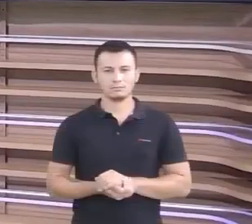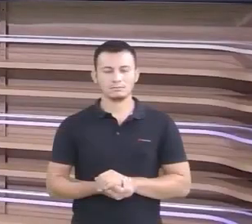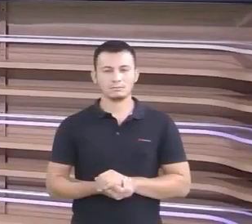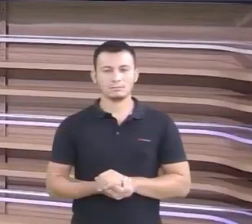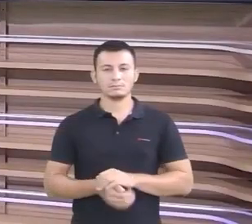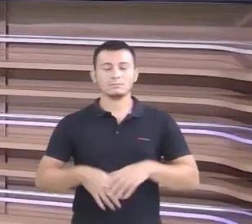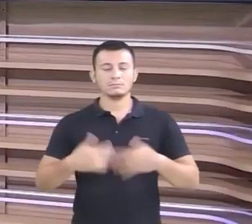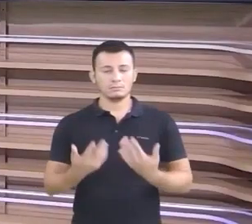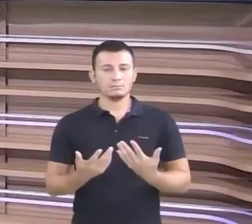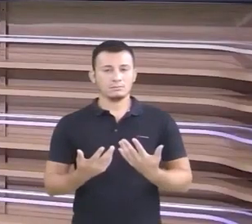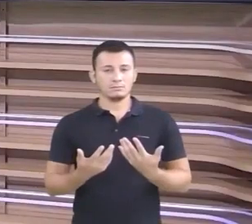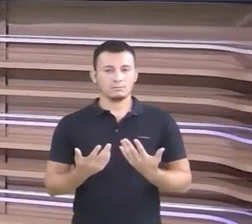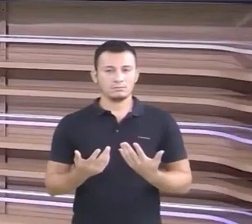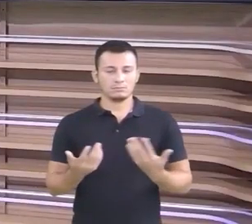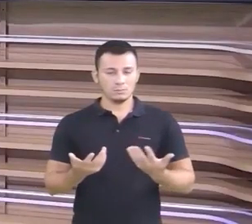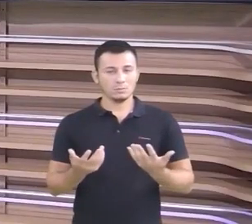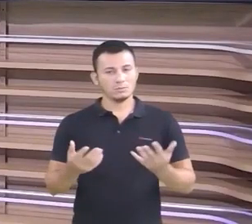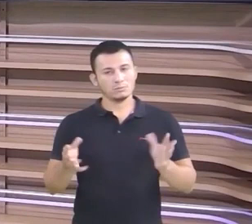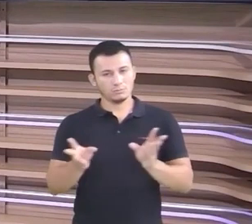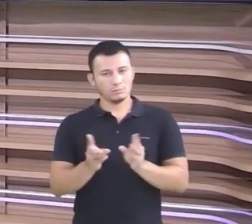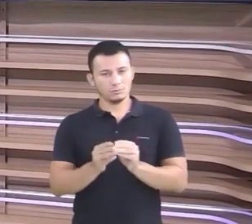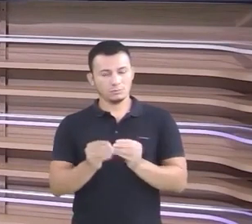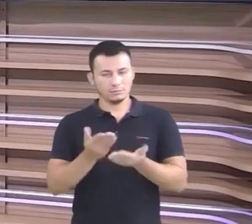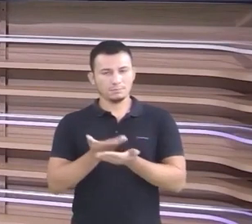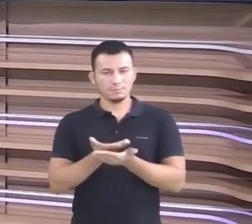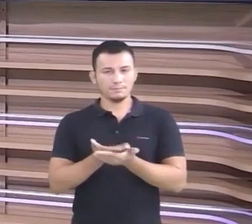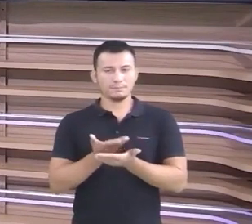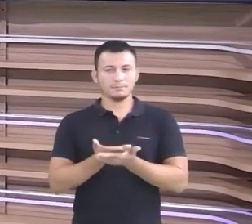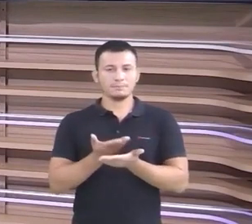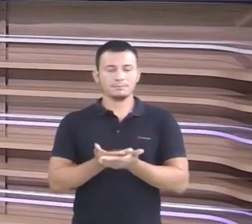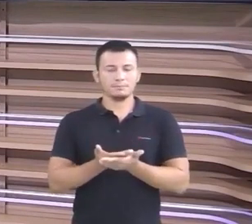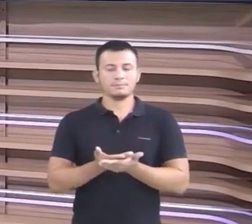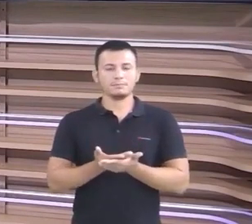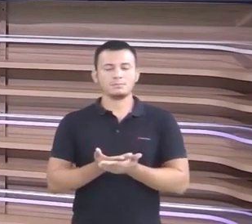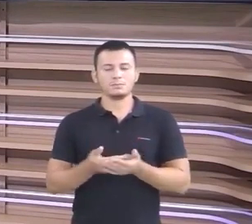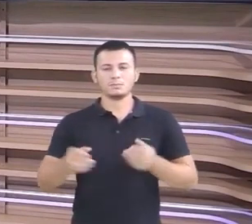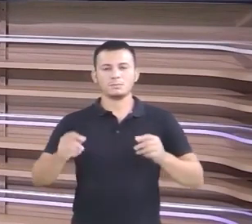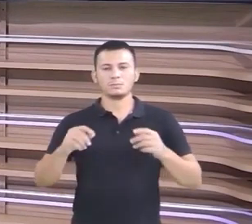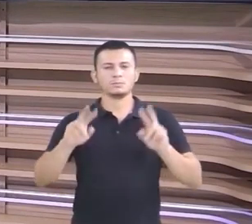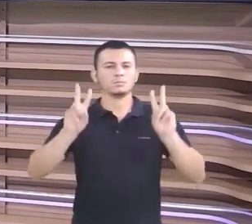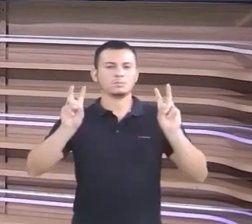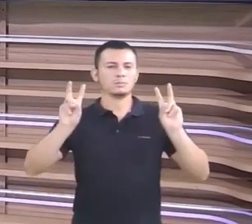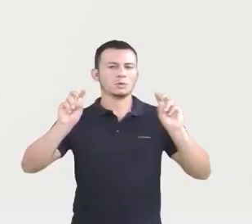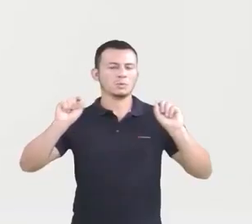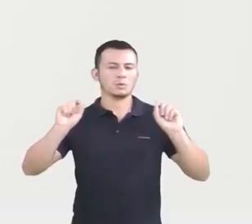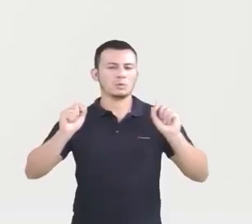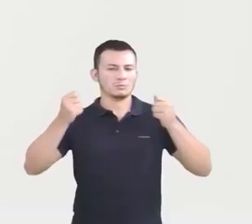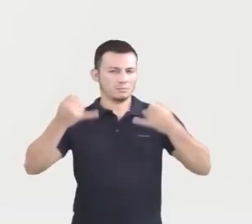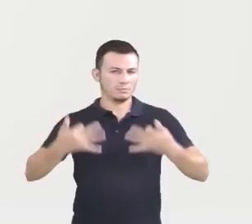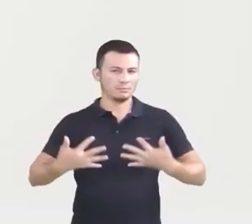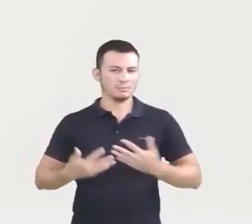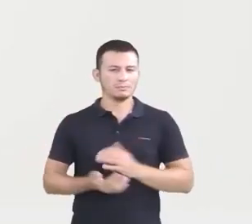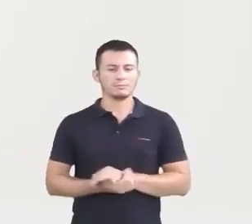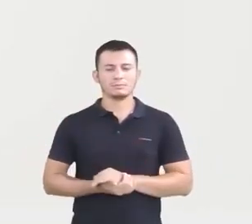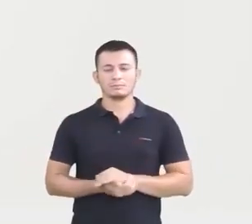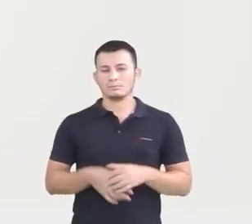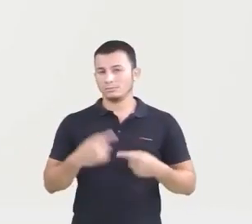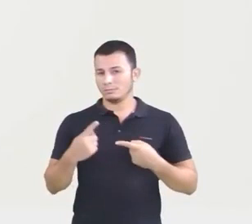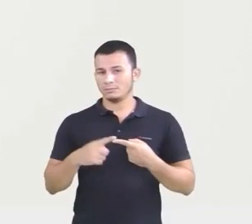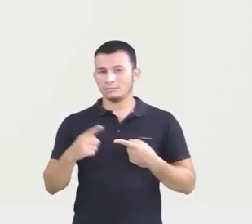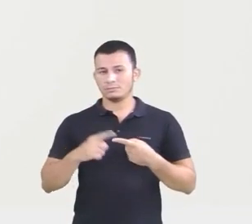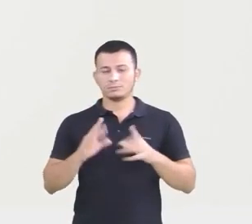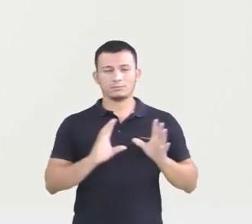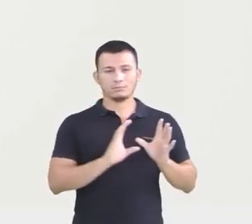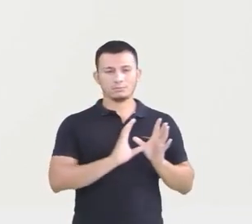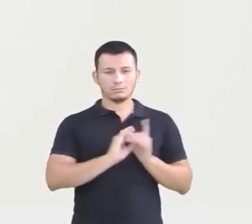Ok, então para a gente encerrar essa aula de hoje, a gente vai ver o resumo do que seriam os assuntos que nós vimos hoje. Primeiro, a